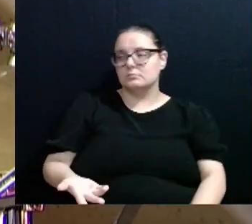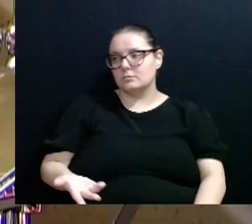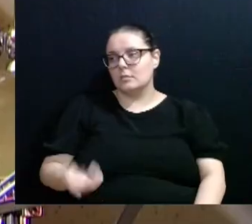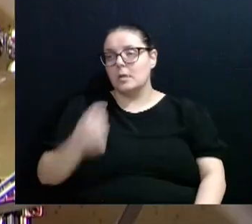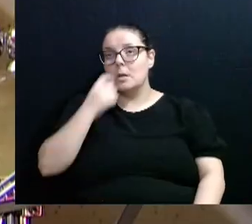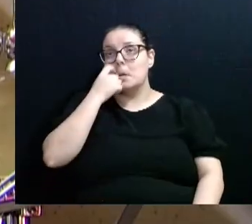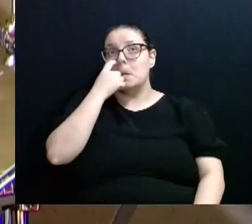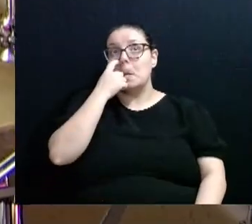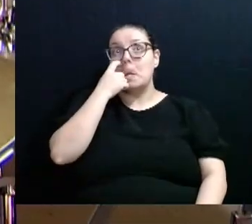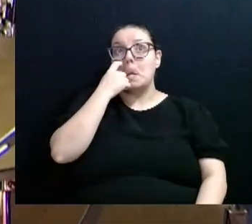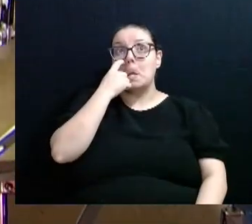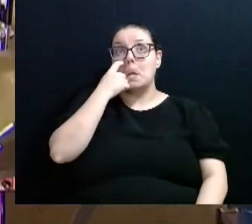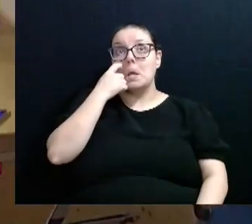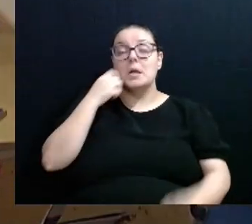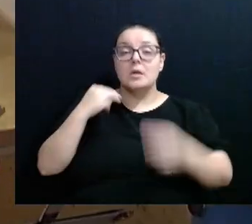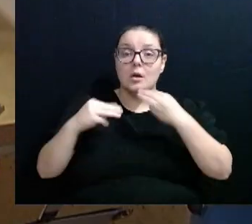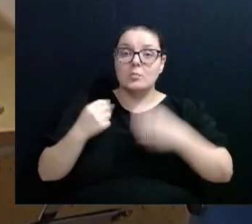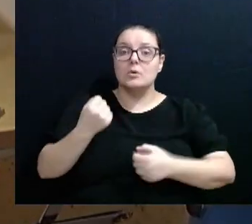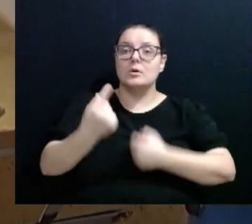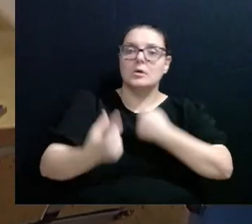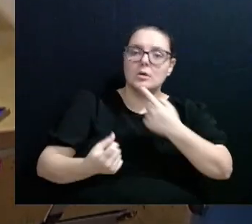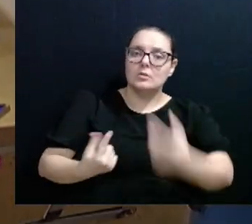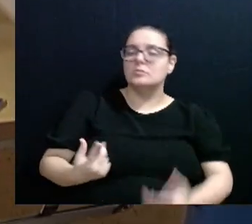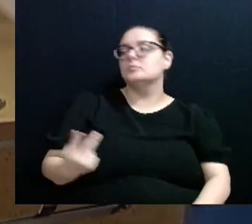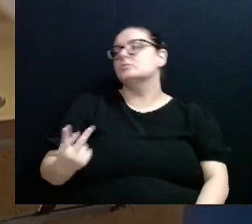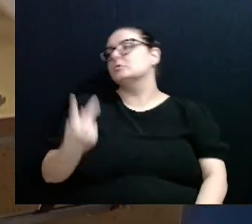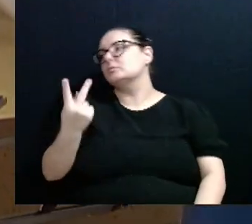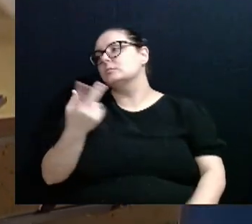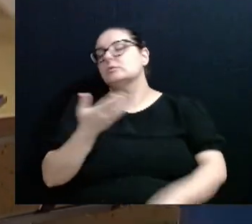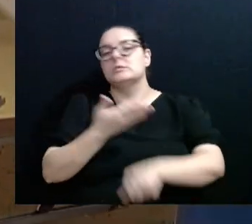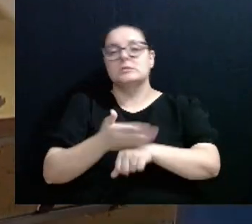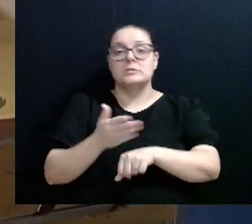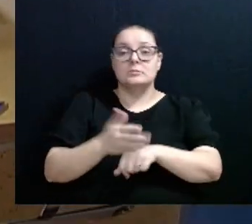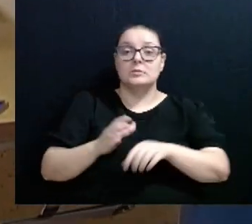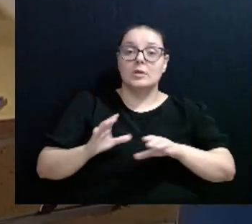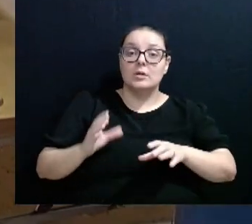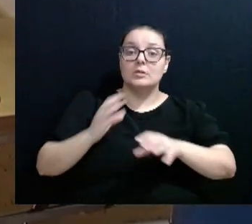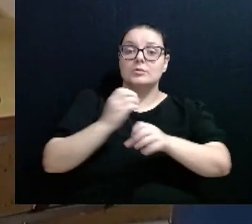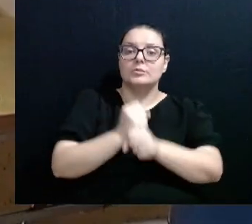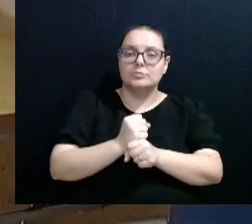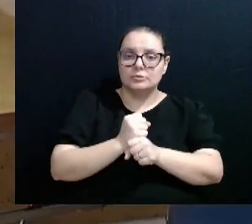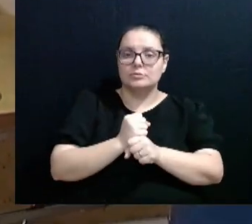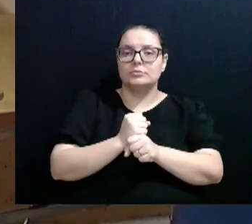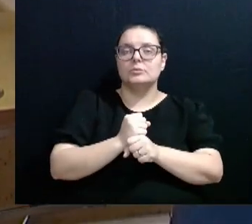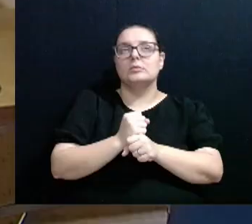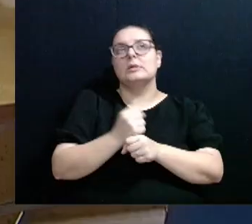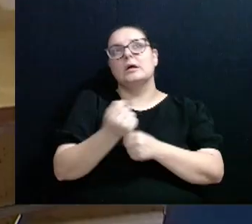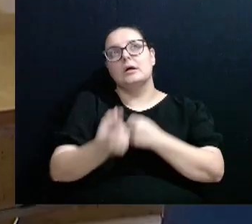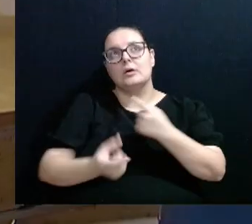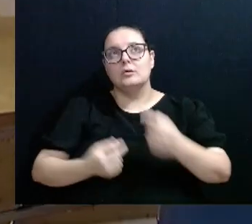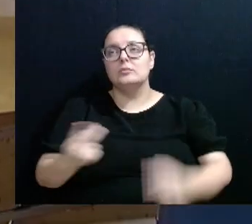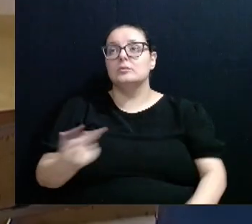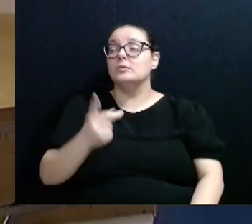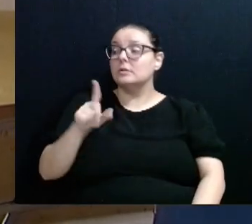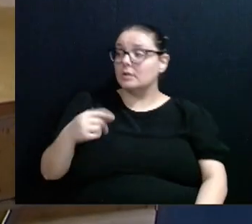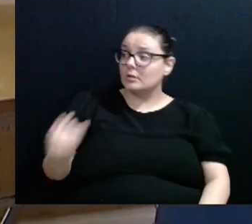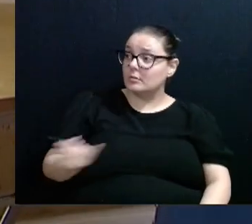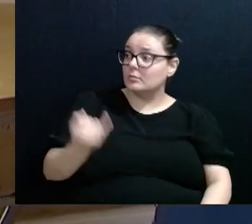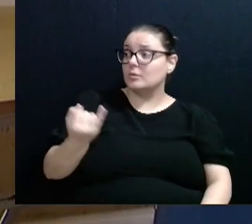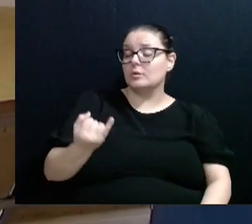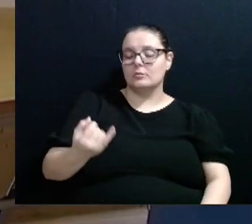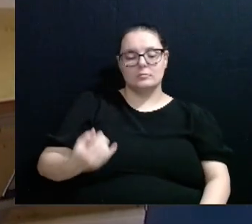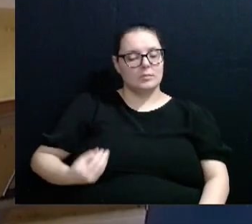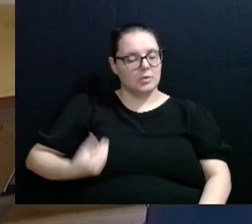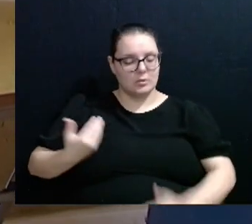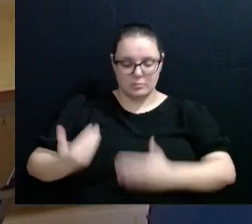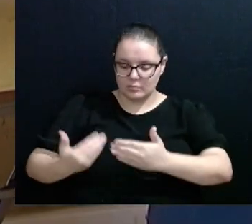alguns valores também, né? Essa prática coletiva de música, ela traz alguns valores que são fundamentais para a gente levar para a vida também.